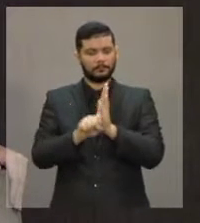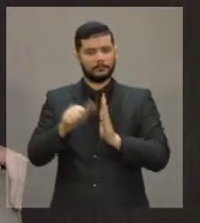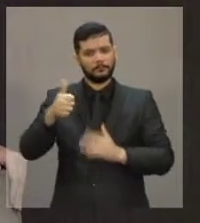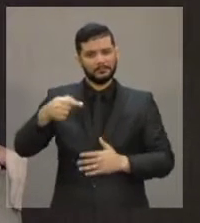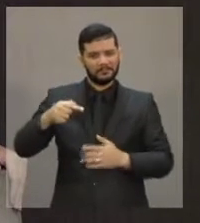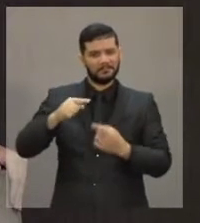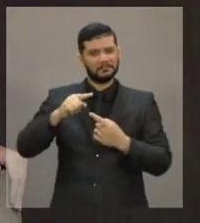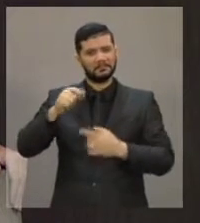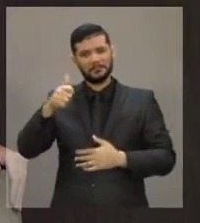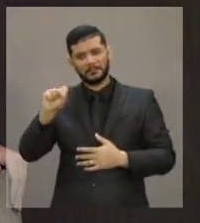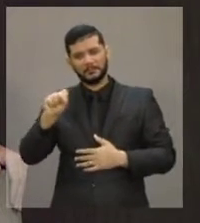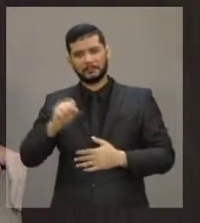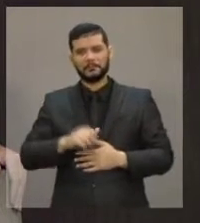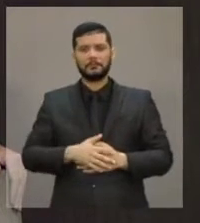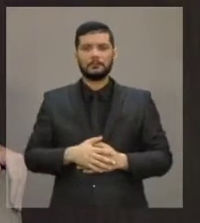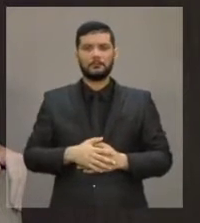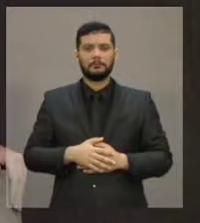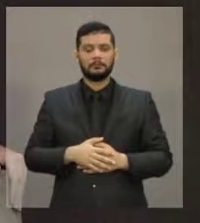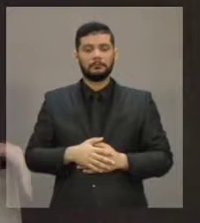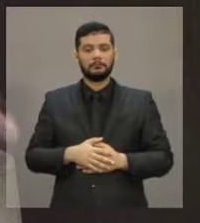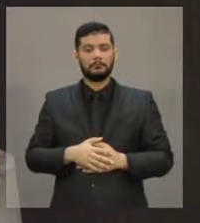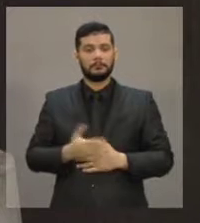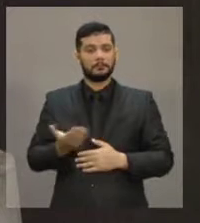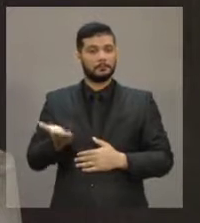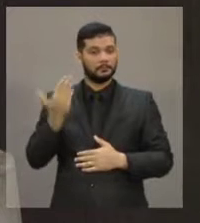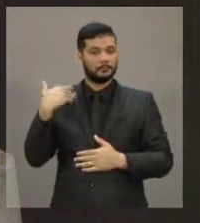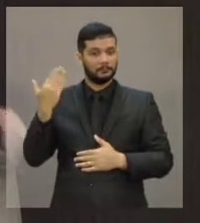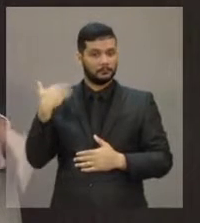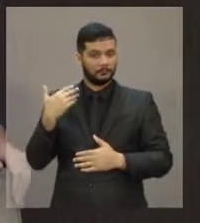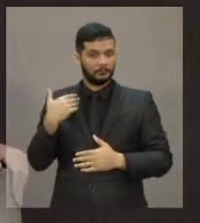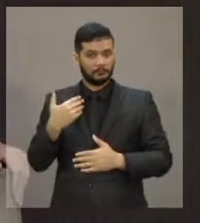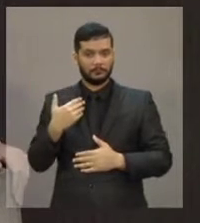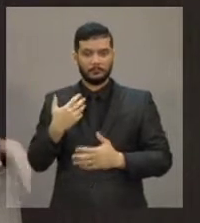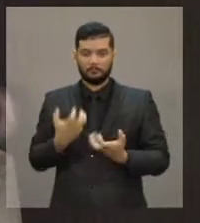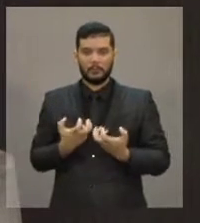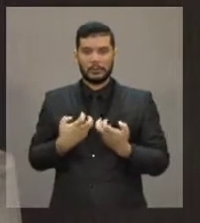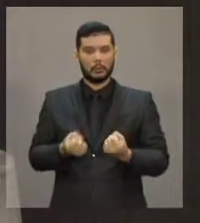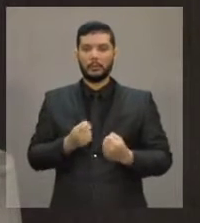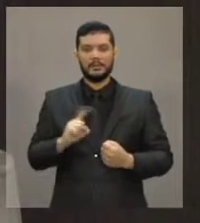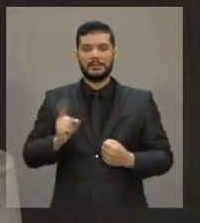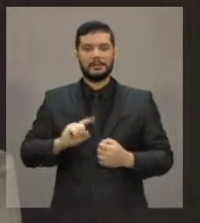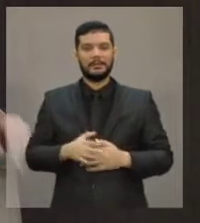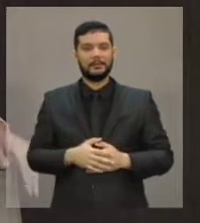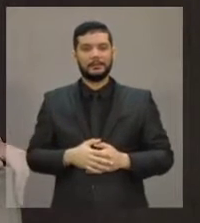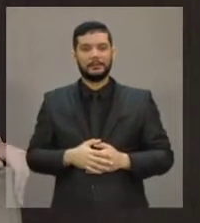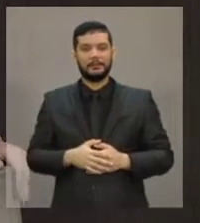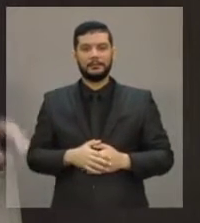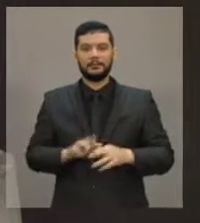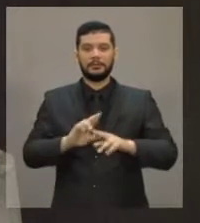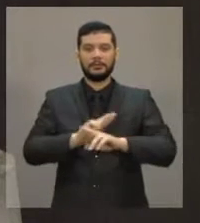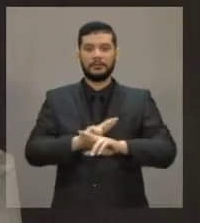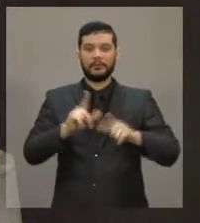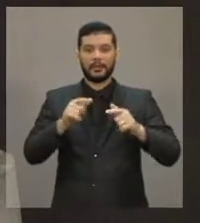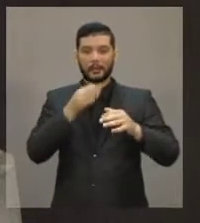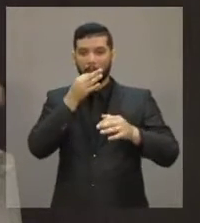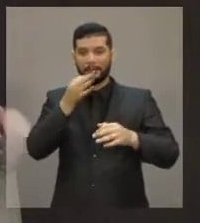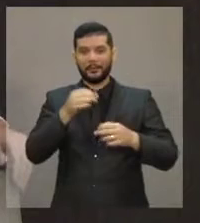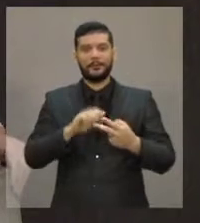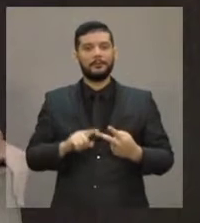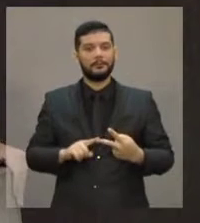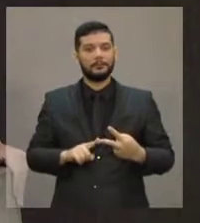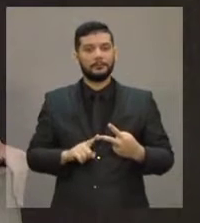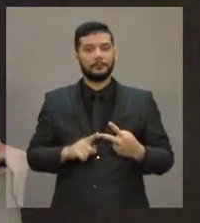XVIII, ele não permitia divergência de opinião, liberdade de fé e